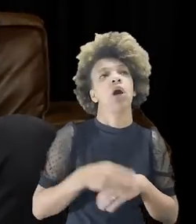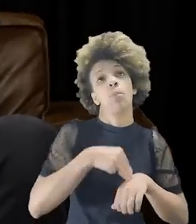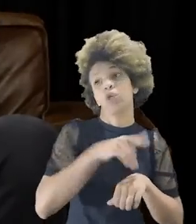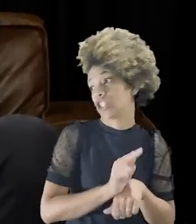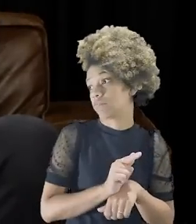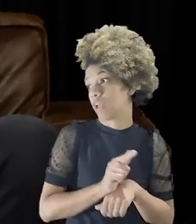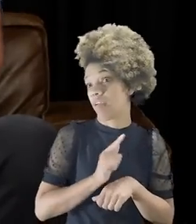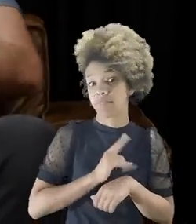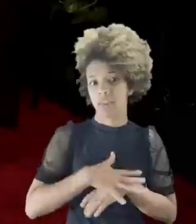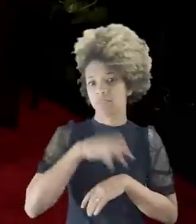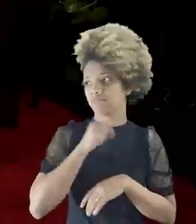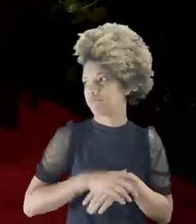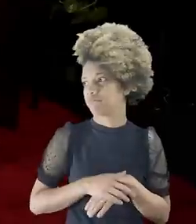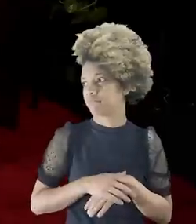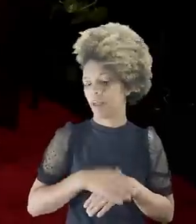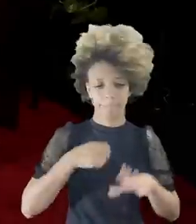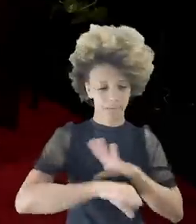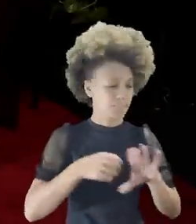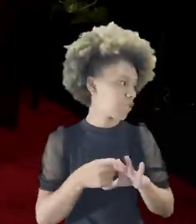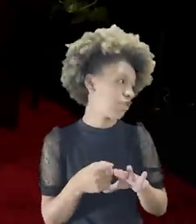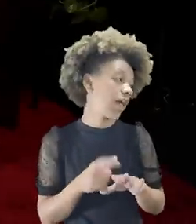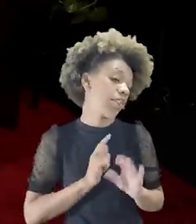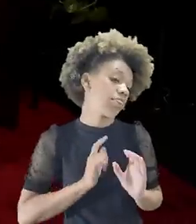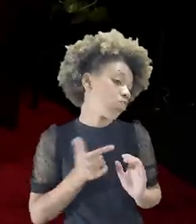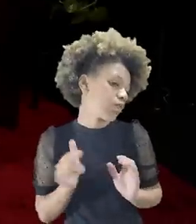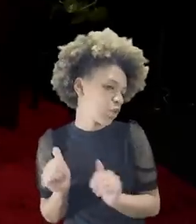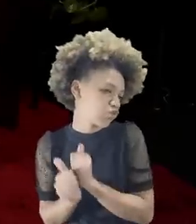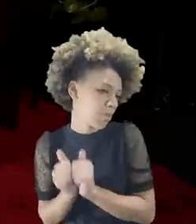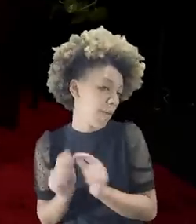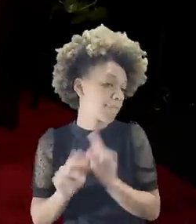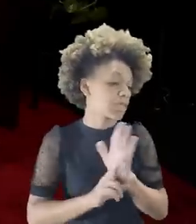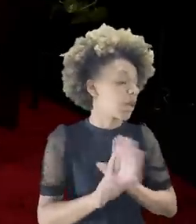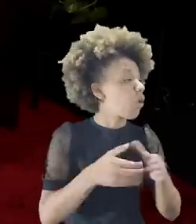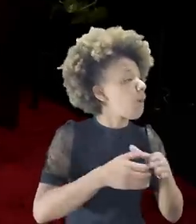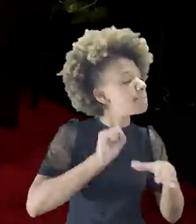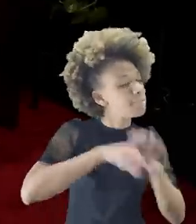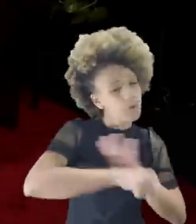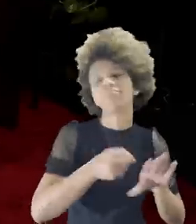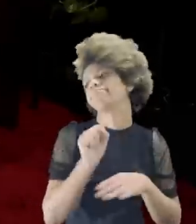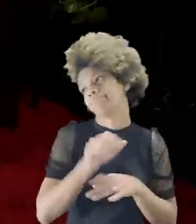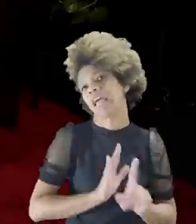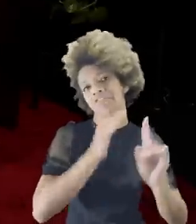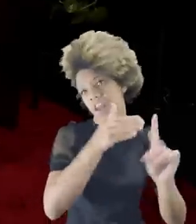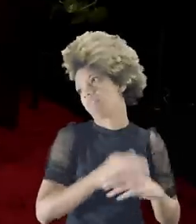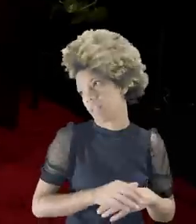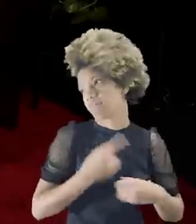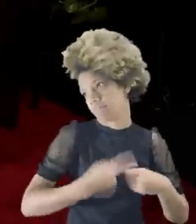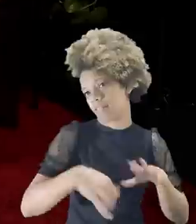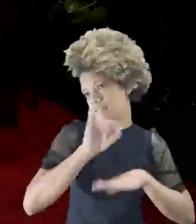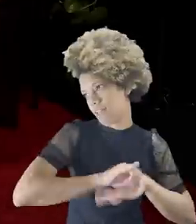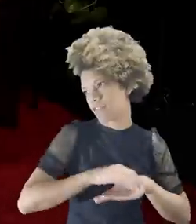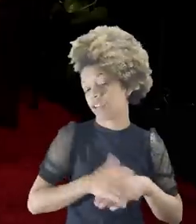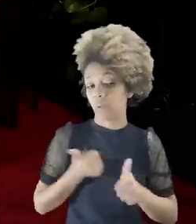que respiram o basquete porque talvez não tenha até um time de futebol e aí você é acabar sendo grande então essa galera